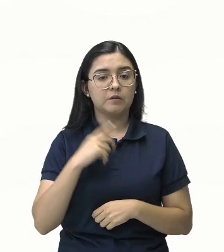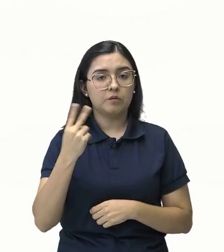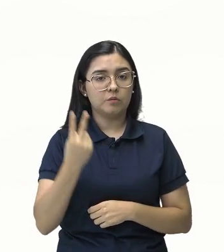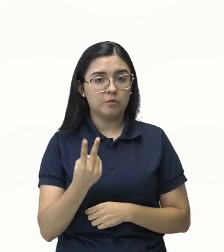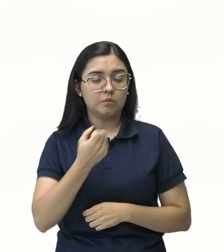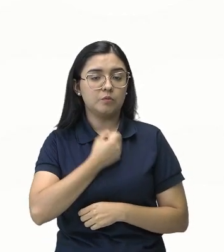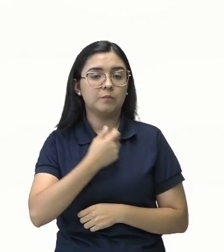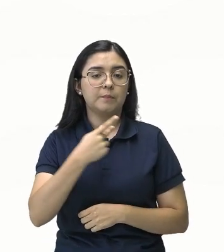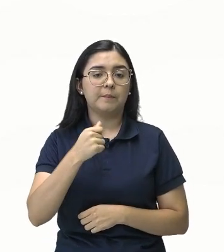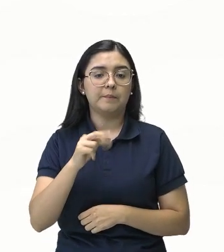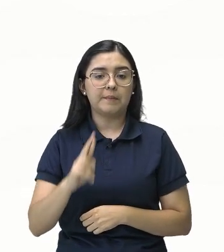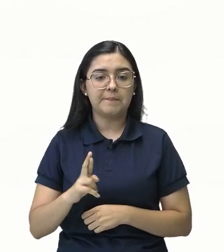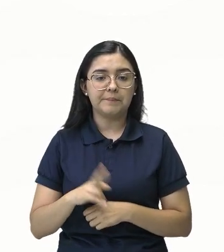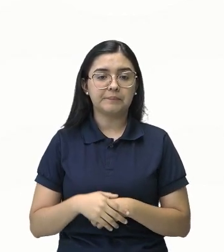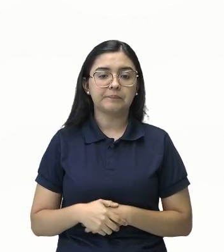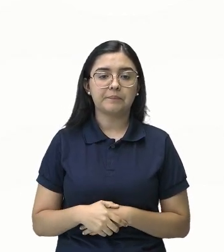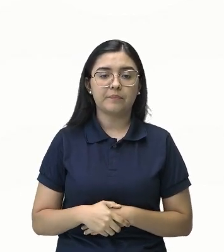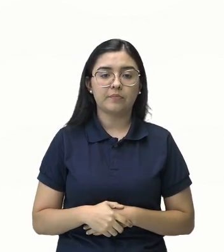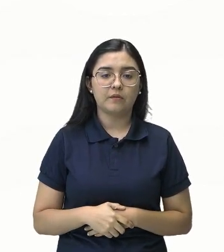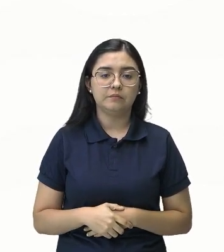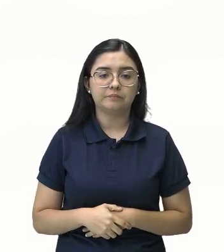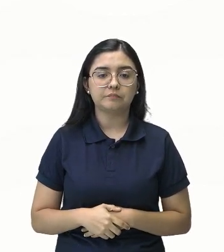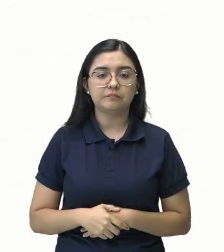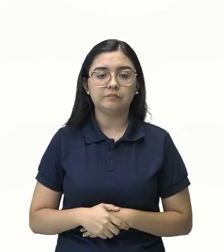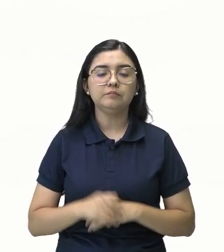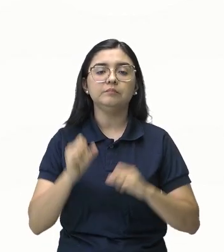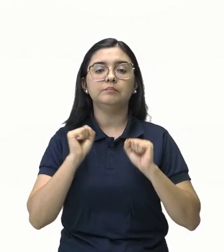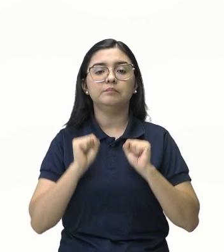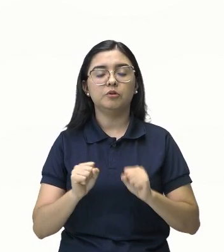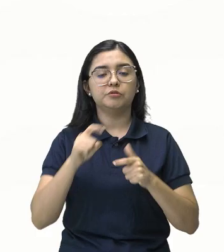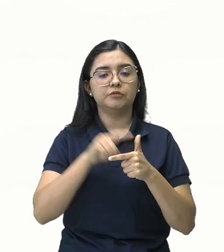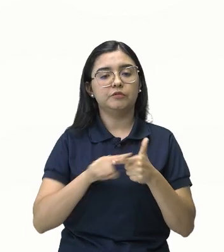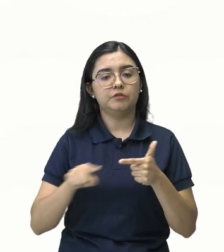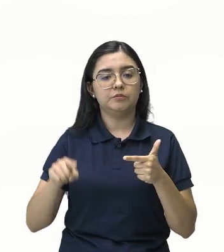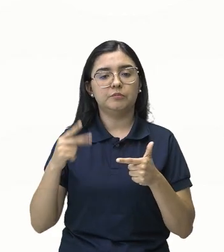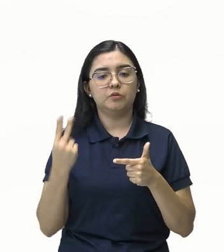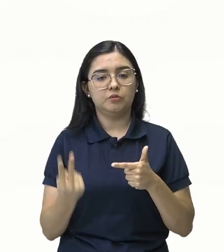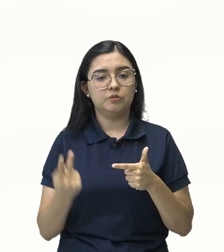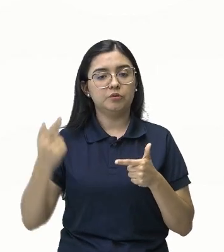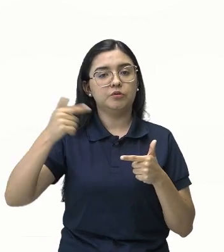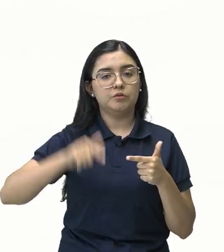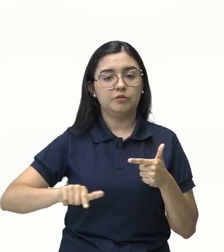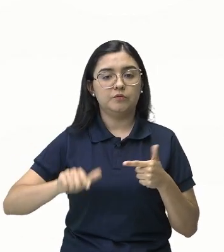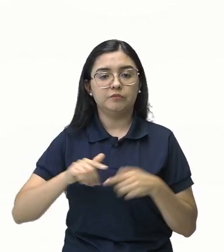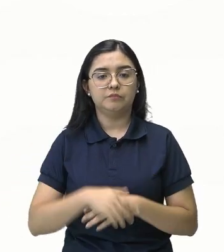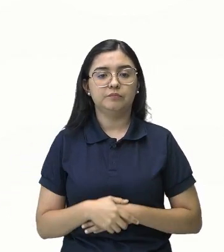pares. Então, eu ainda posso dividir por 2 novamente.